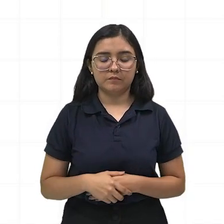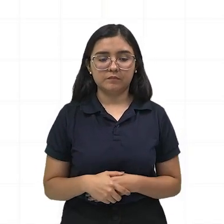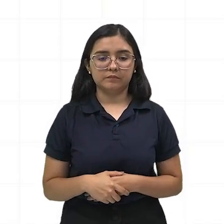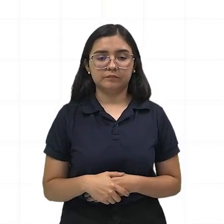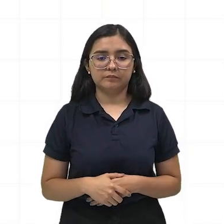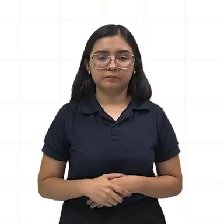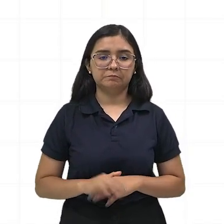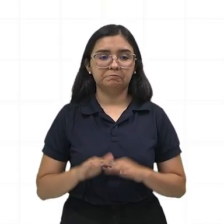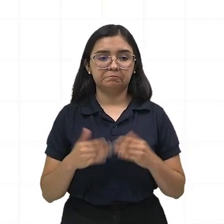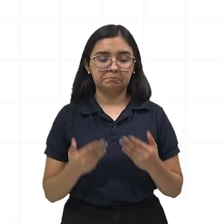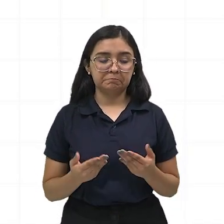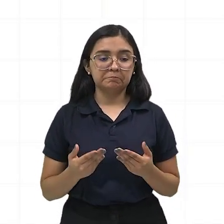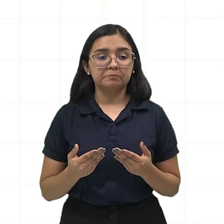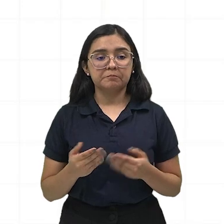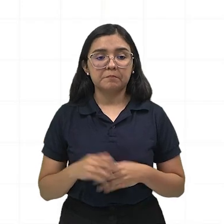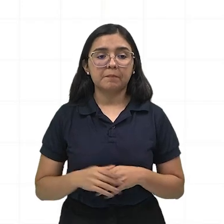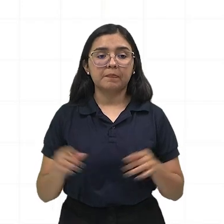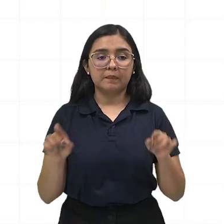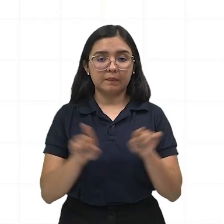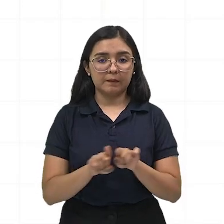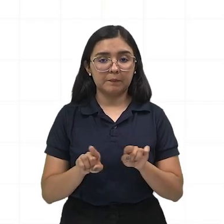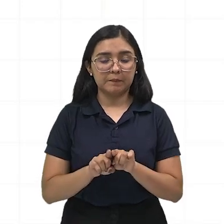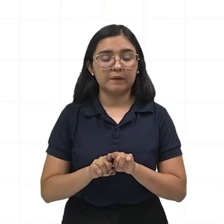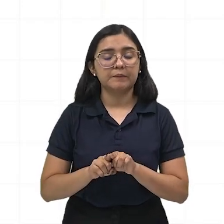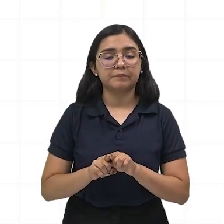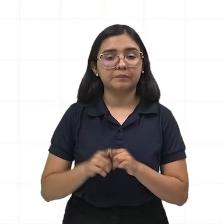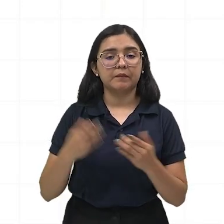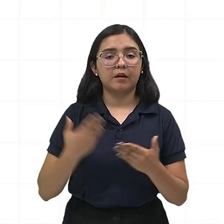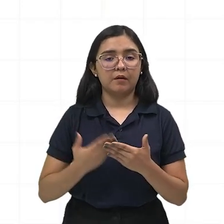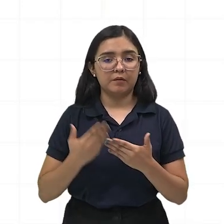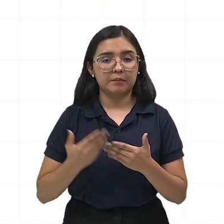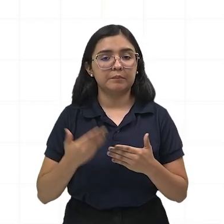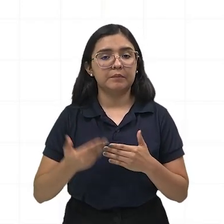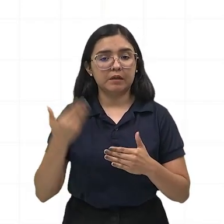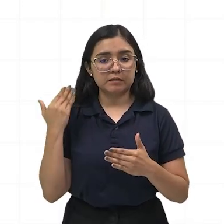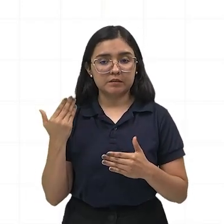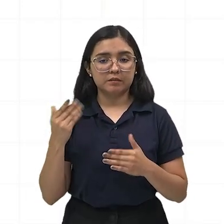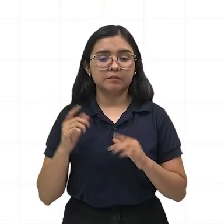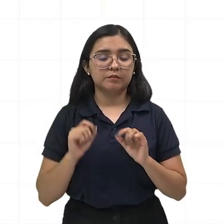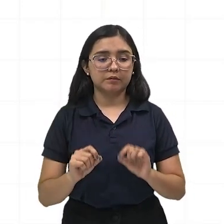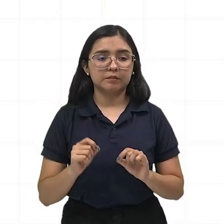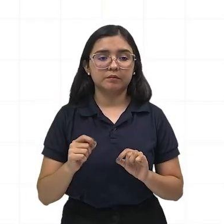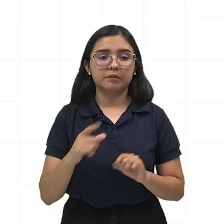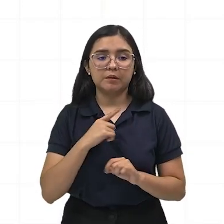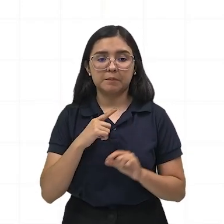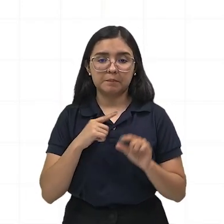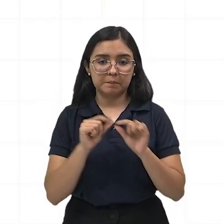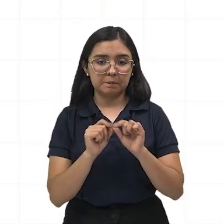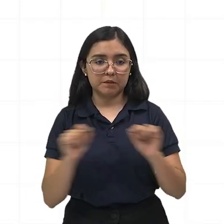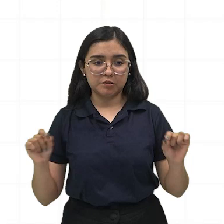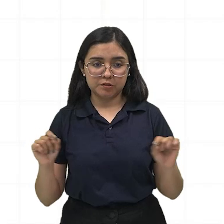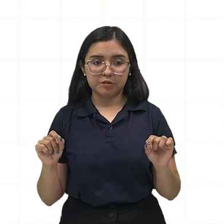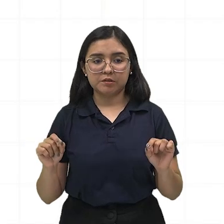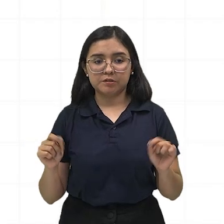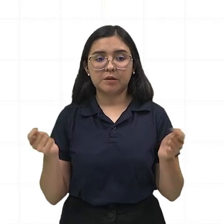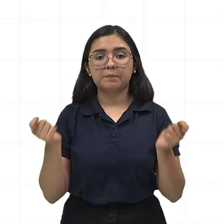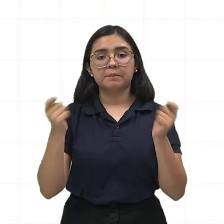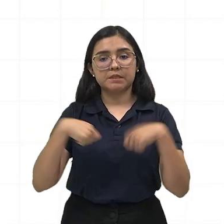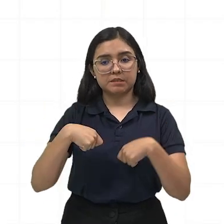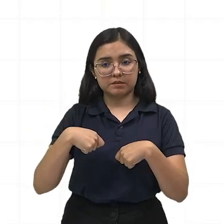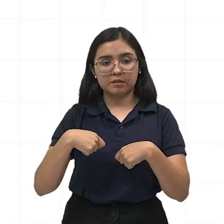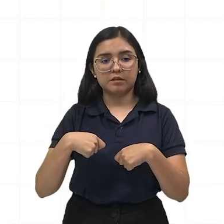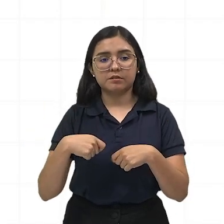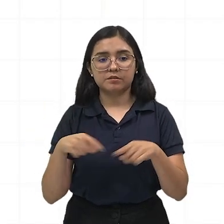Bem, visto isso, também nas nossas aulas, nós vimos aí medidas de capacidade. As